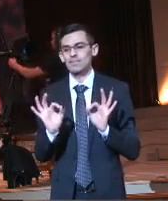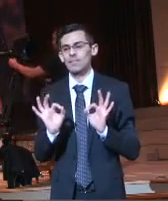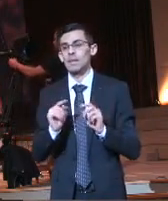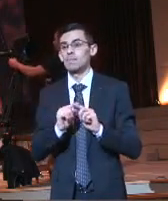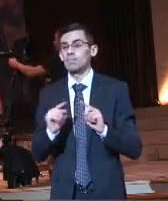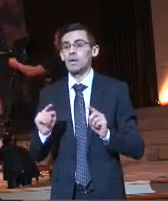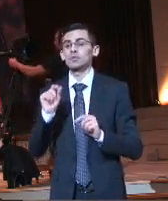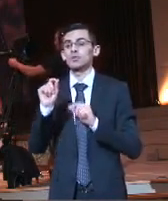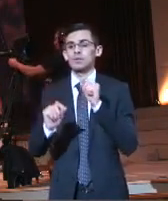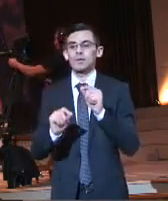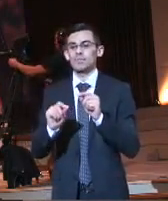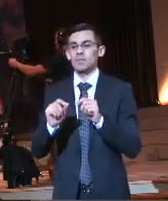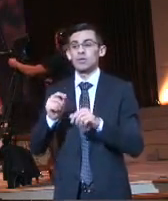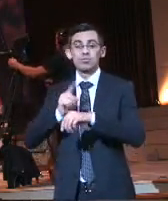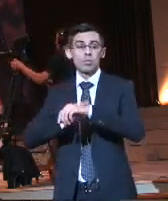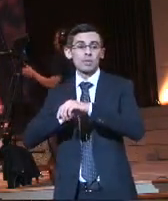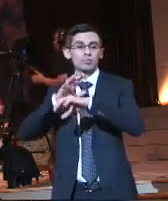Mas sabe quando veio a cura?